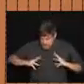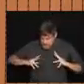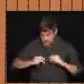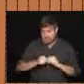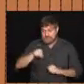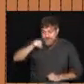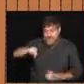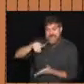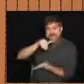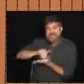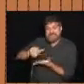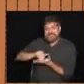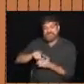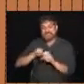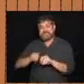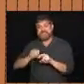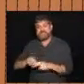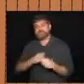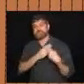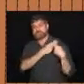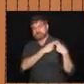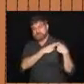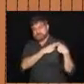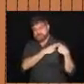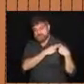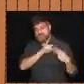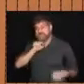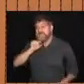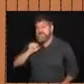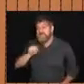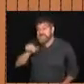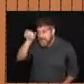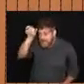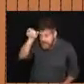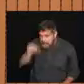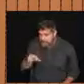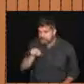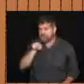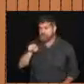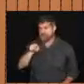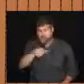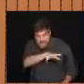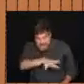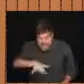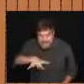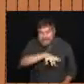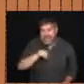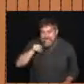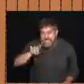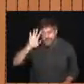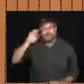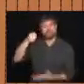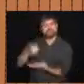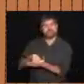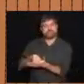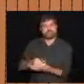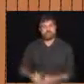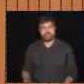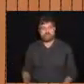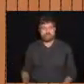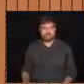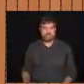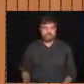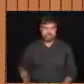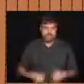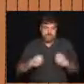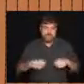deixar que a pessoa hierárquica superior daquela área possa tomar as decisões. Às vezes será